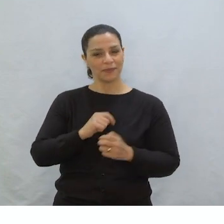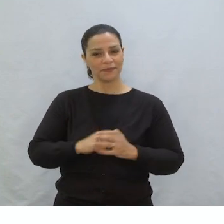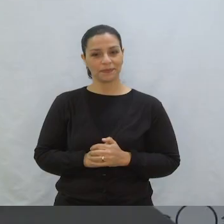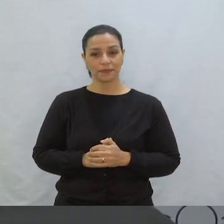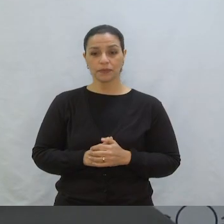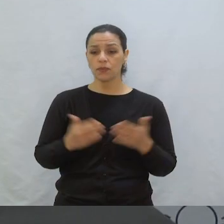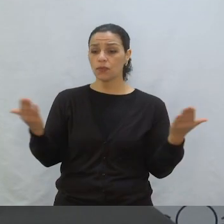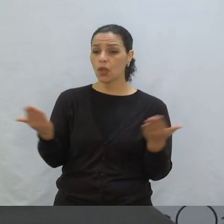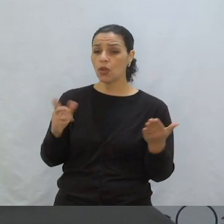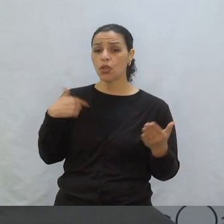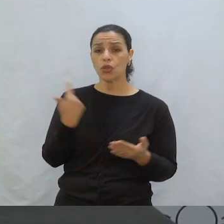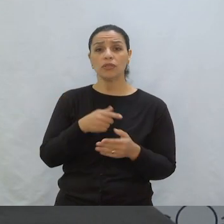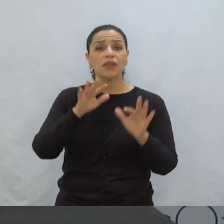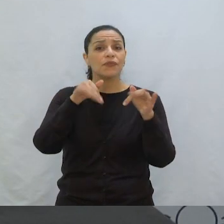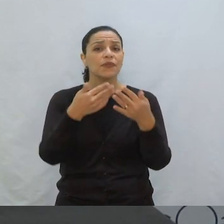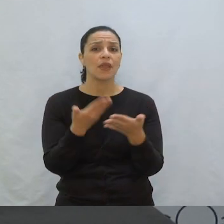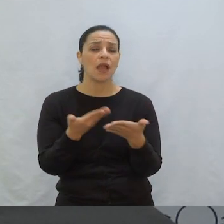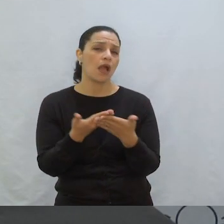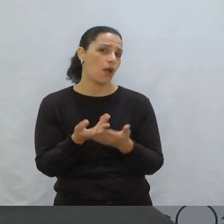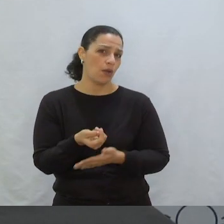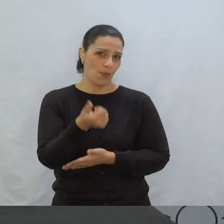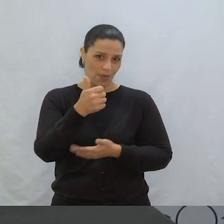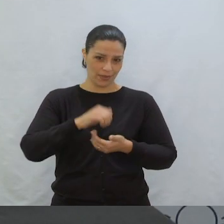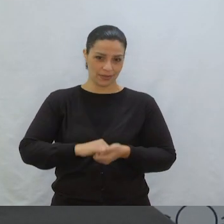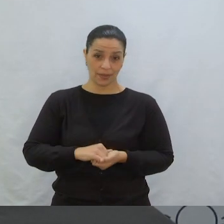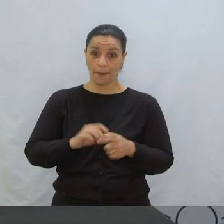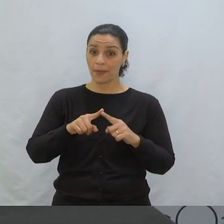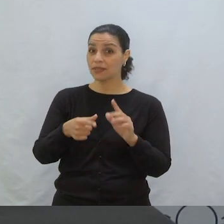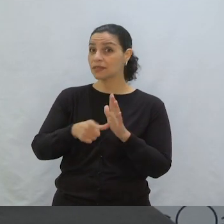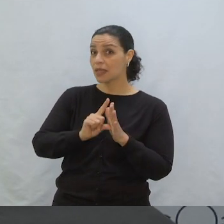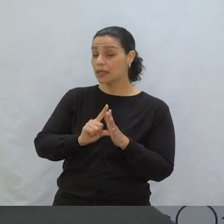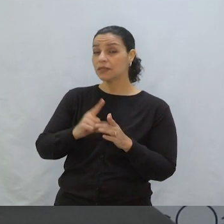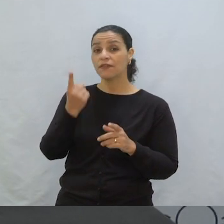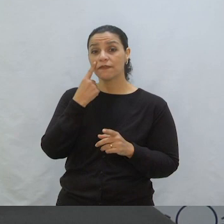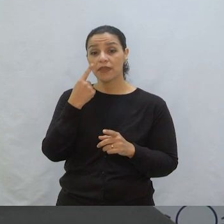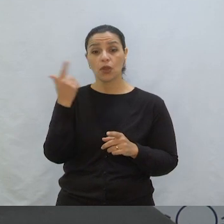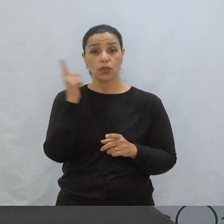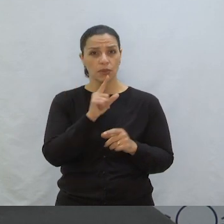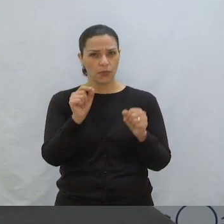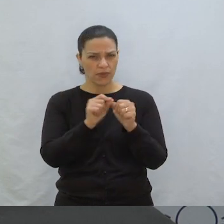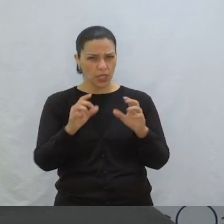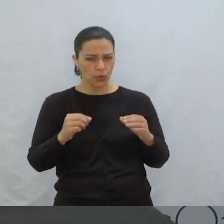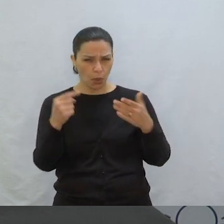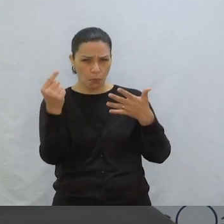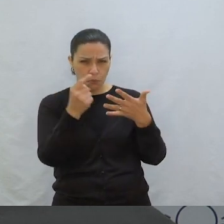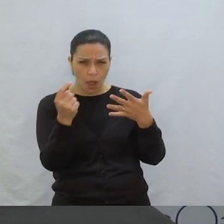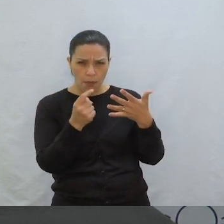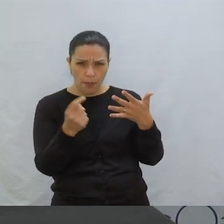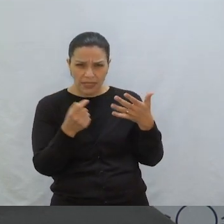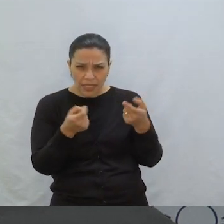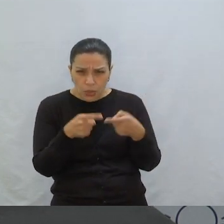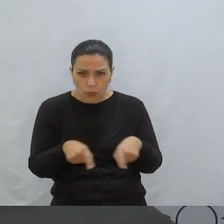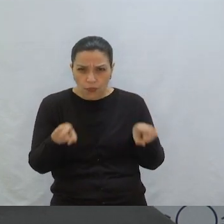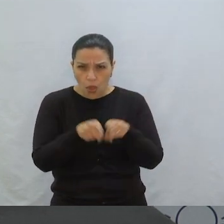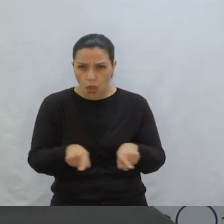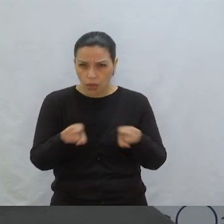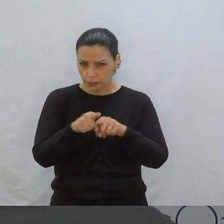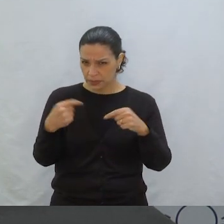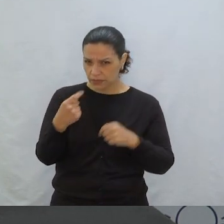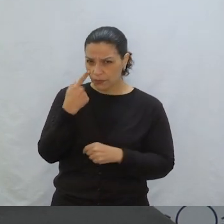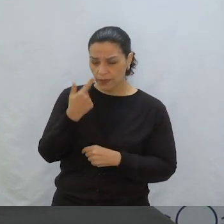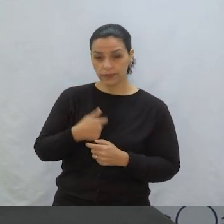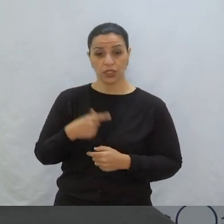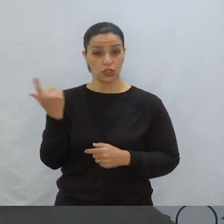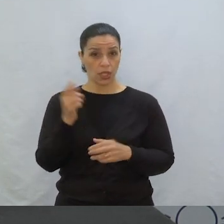3 operações. E agora estamos chegando ao fim da nossa aula. Mas antes, precisamos ver se a gente fez tudo da nossa rotina.